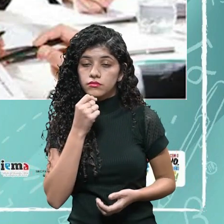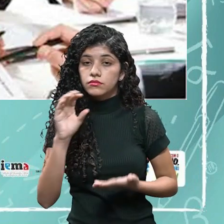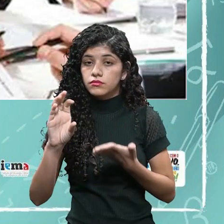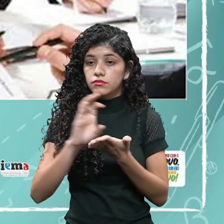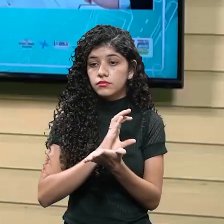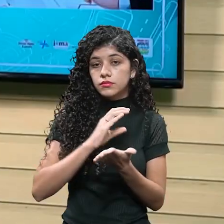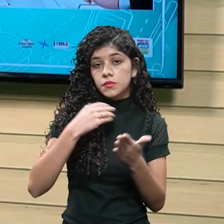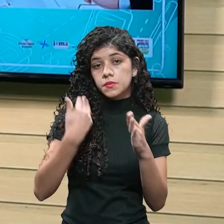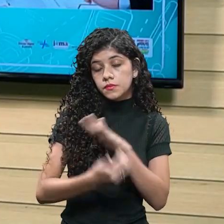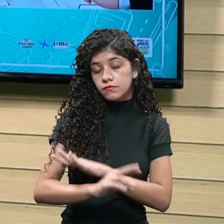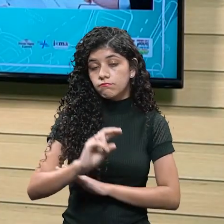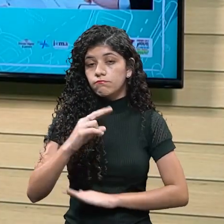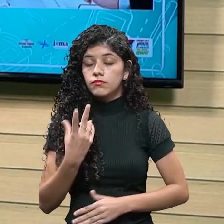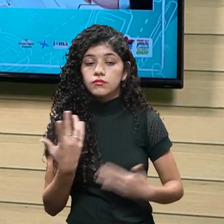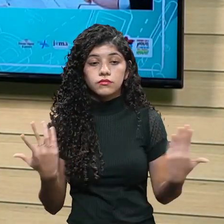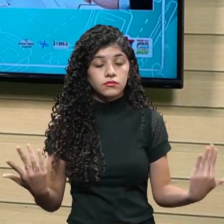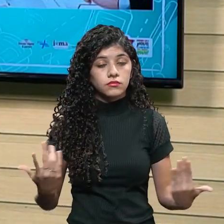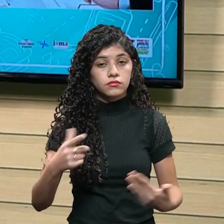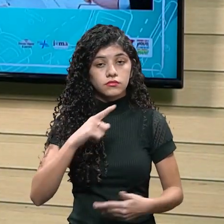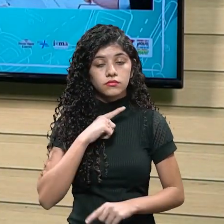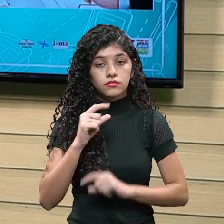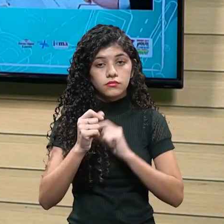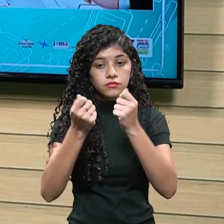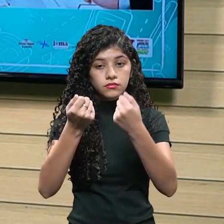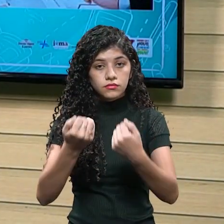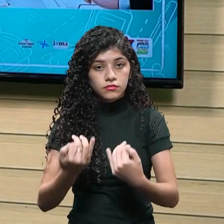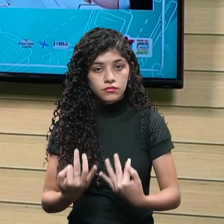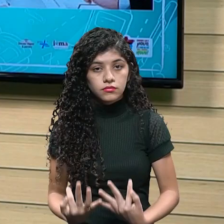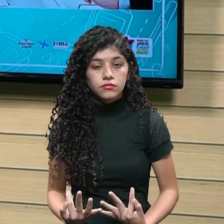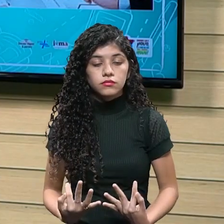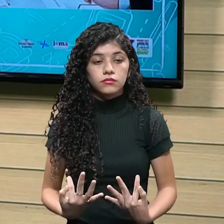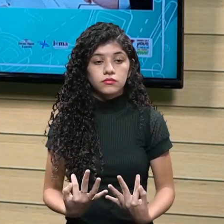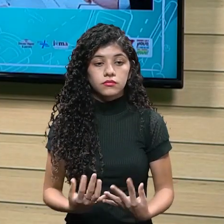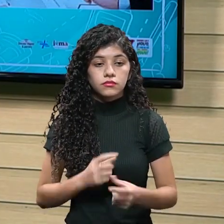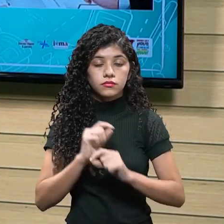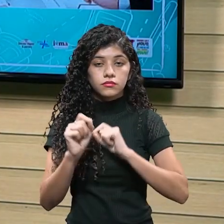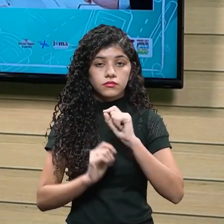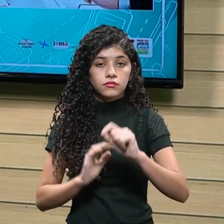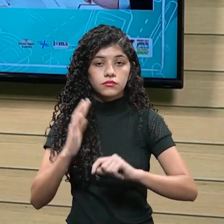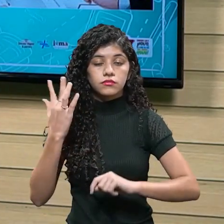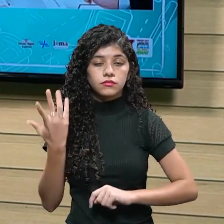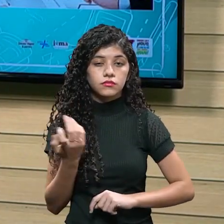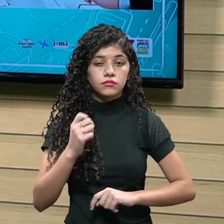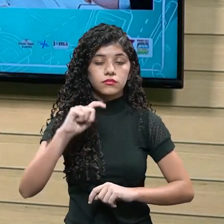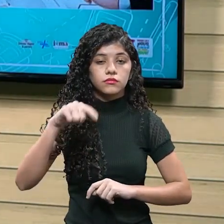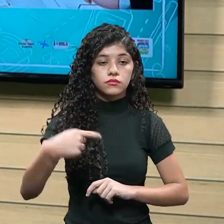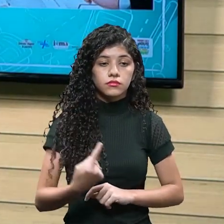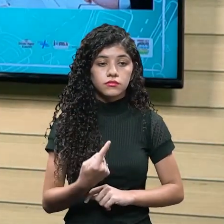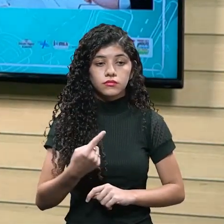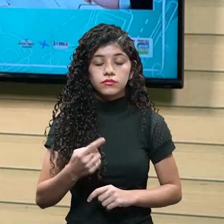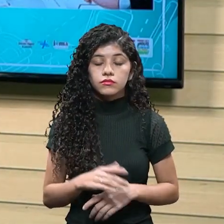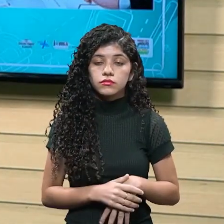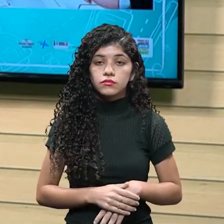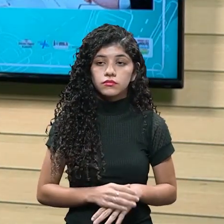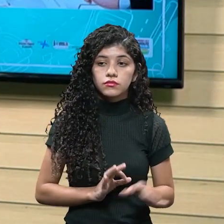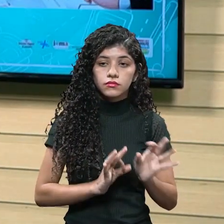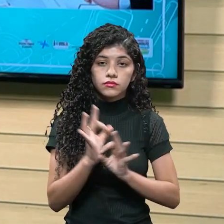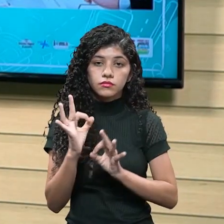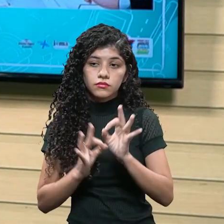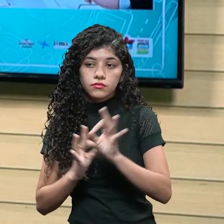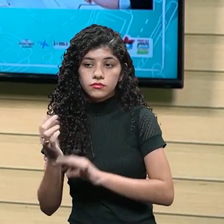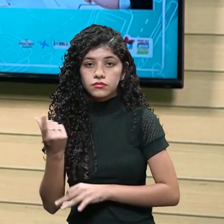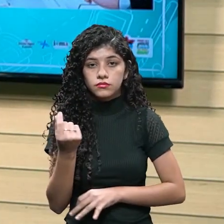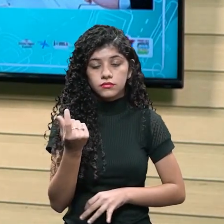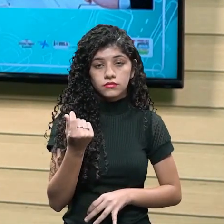perdas. Então, quando está lá no Estatuto dizendo o que vai acontecer de movimentação